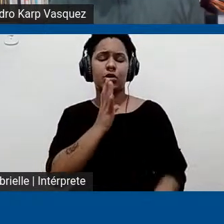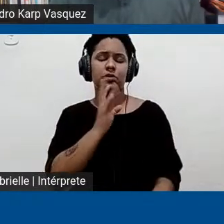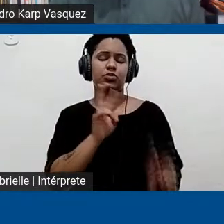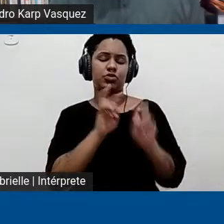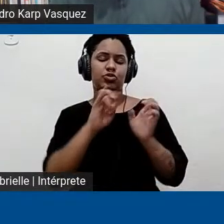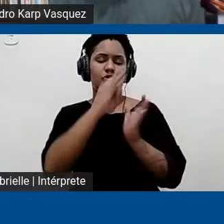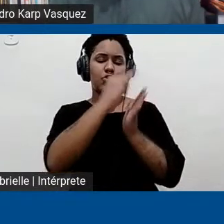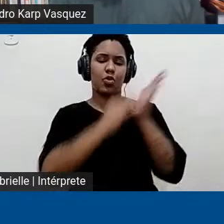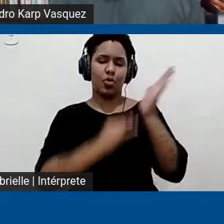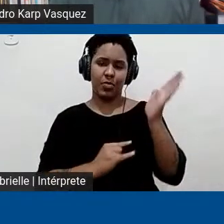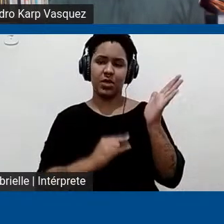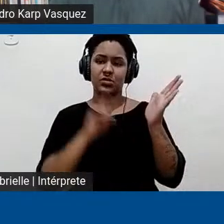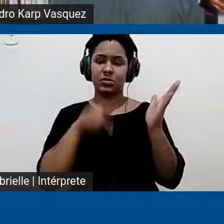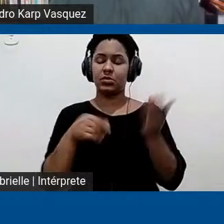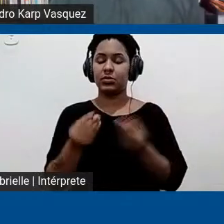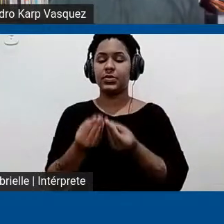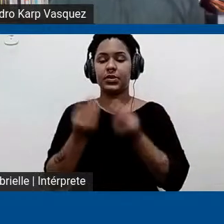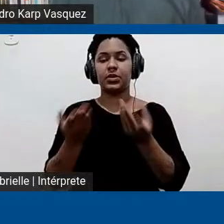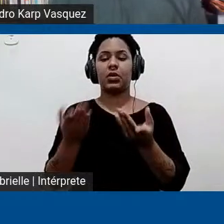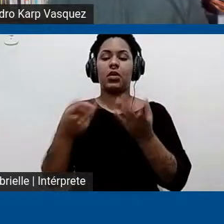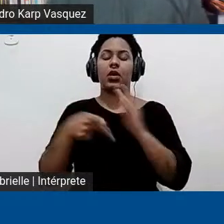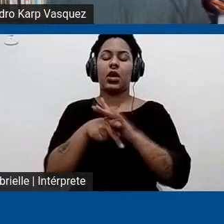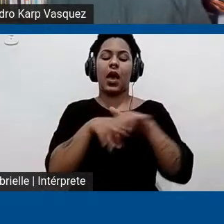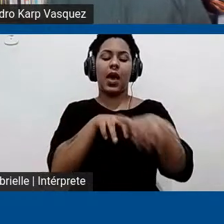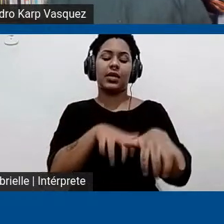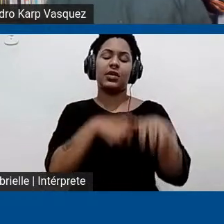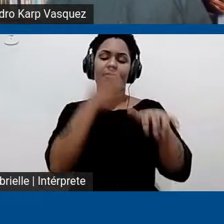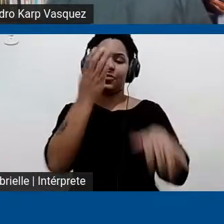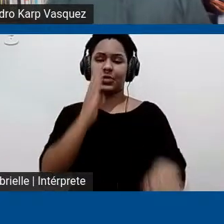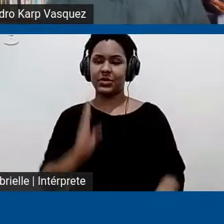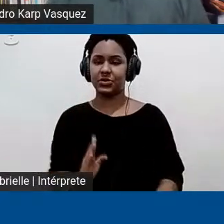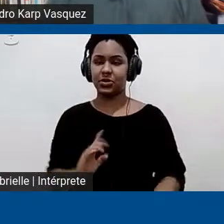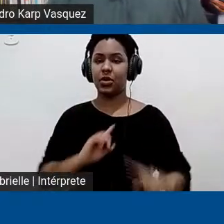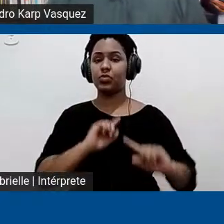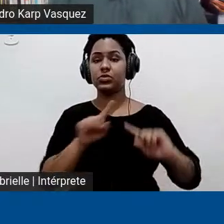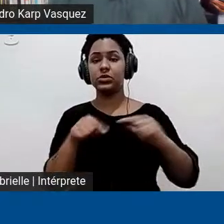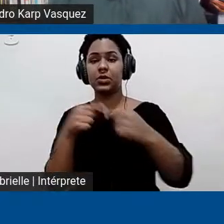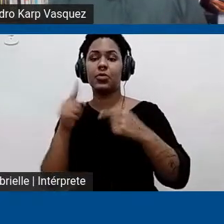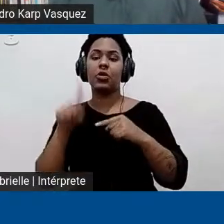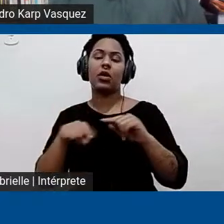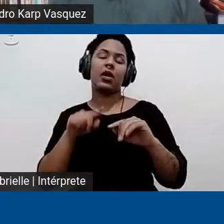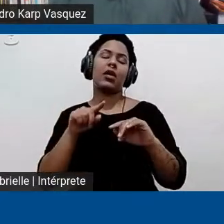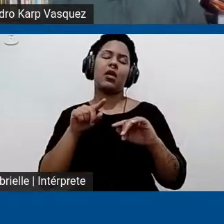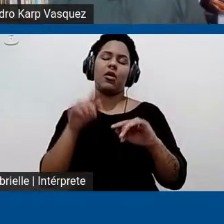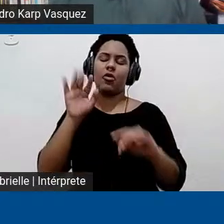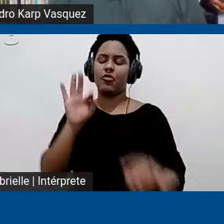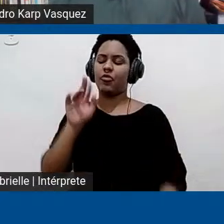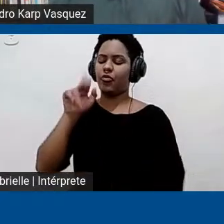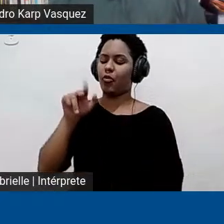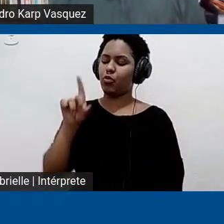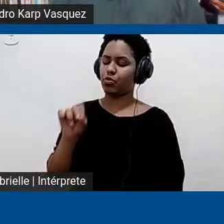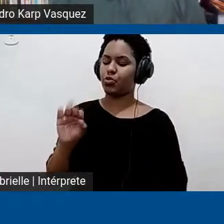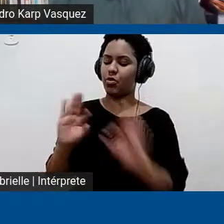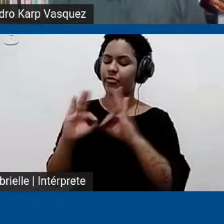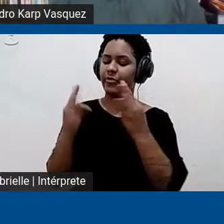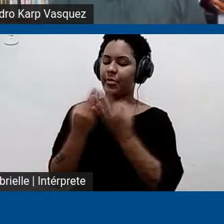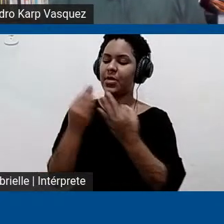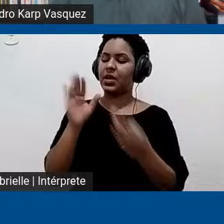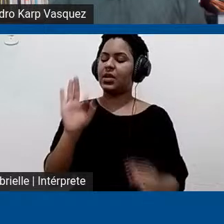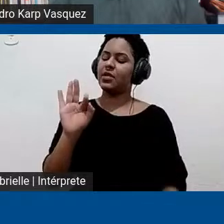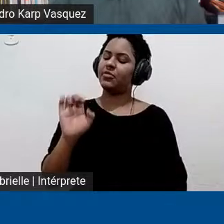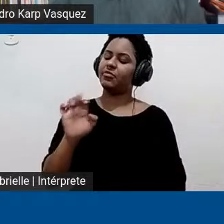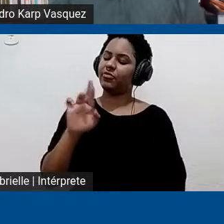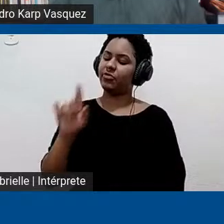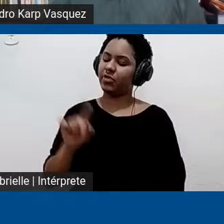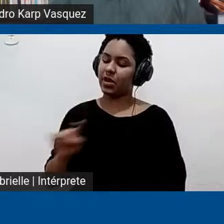documentação que foi doada ao Arquivo Nacional, né, o que se tornou depois o Fundo Família Ferreira, esse acervo doado, e você